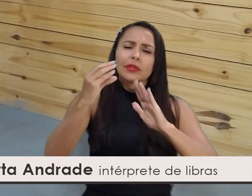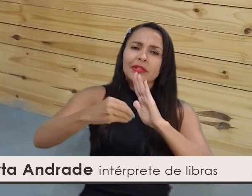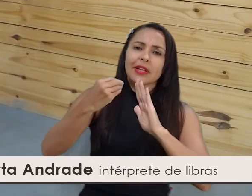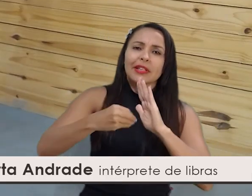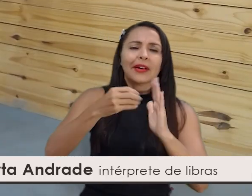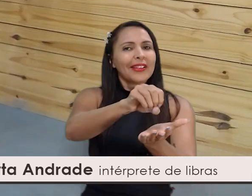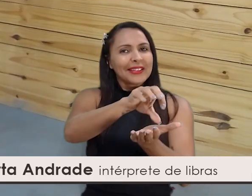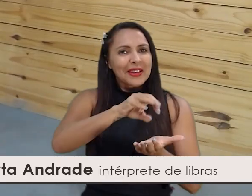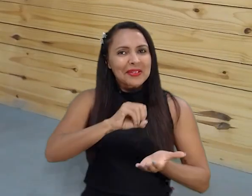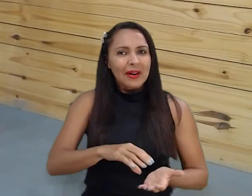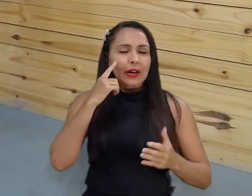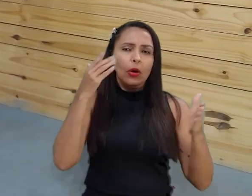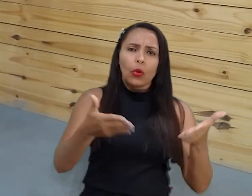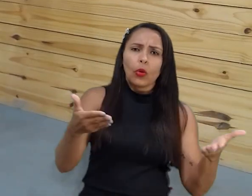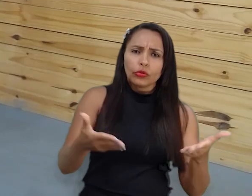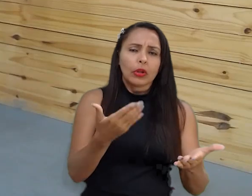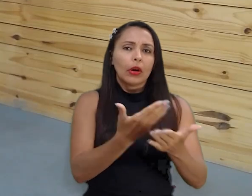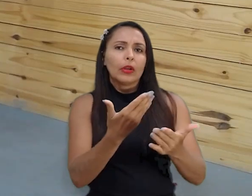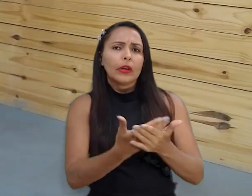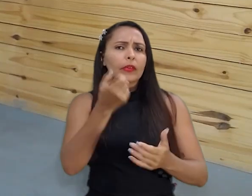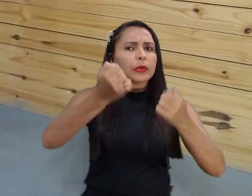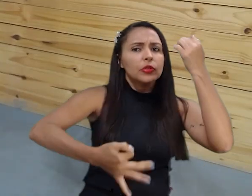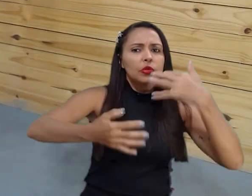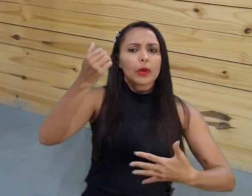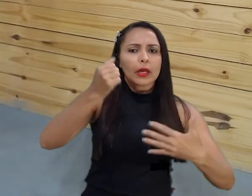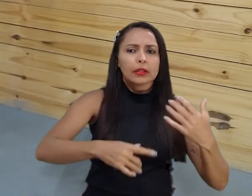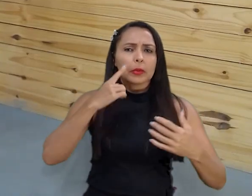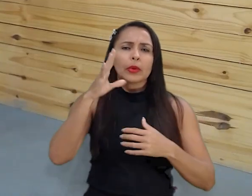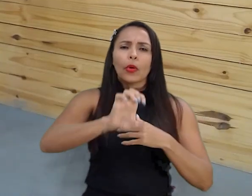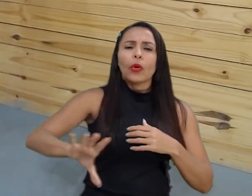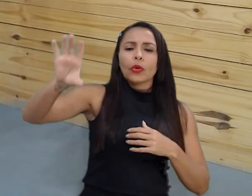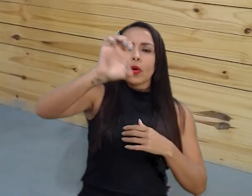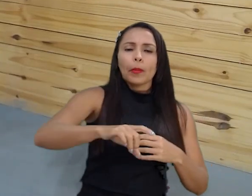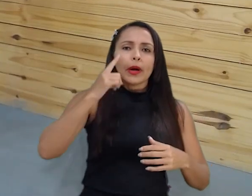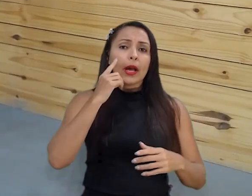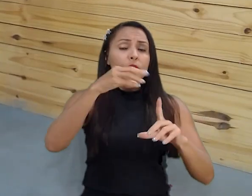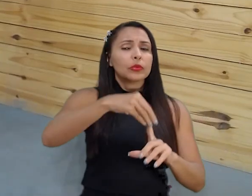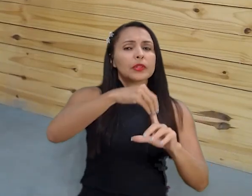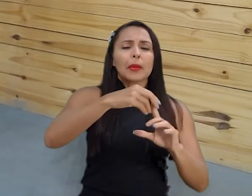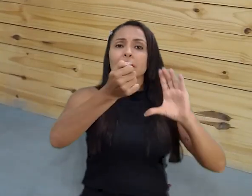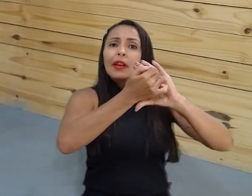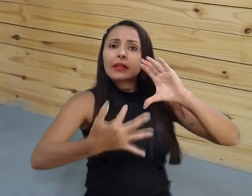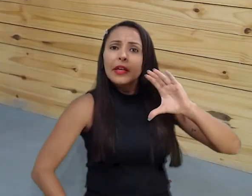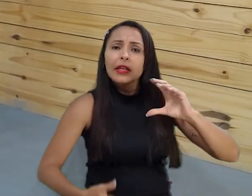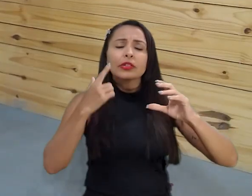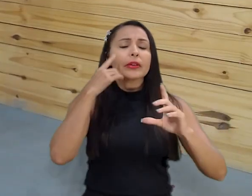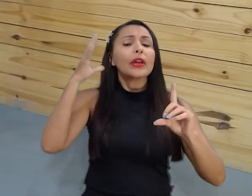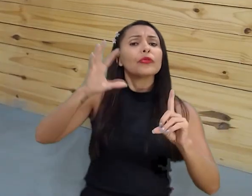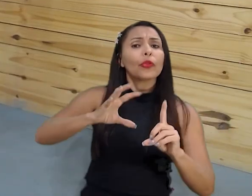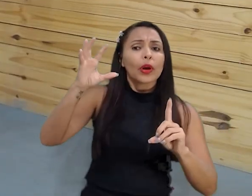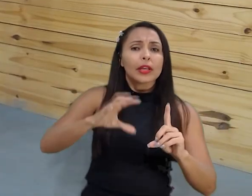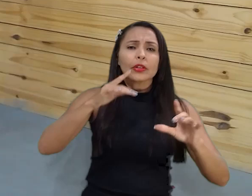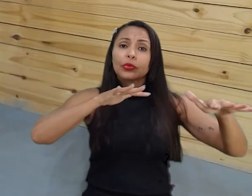da ETEPAC. Na aula de hoje a gente vai falar um pouco sobre as vanguardas europeias, as principais características e a influência